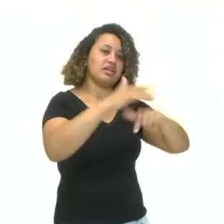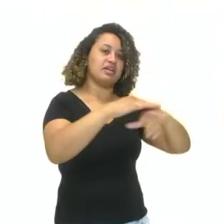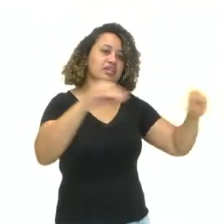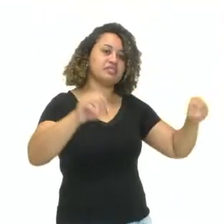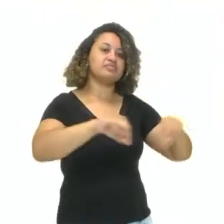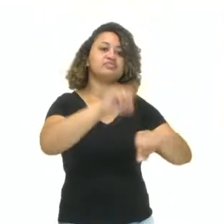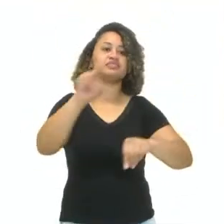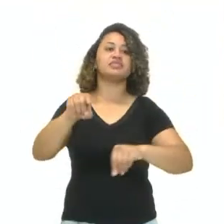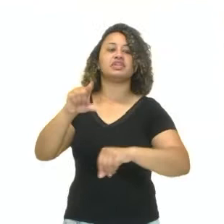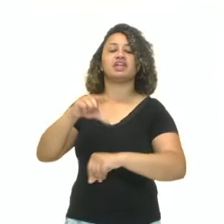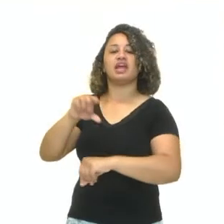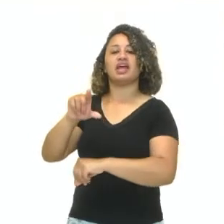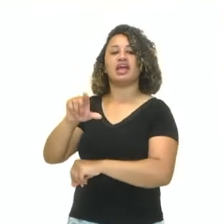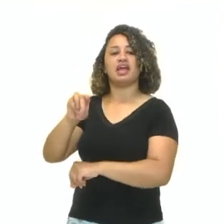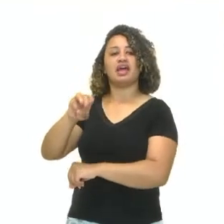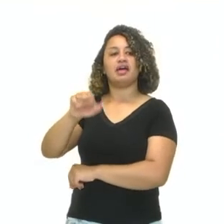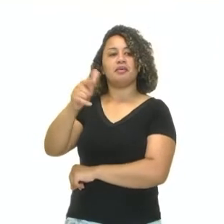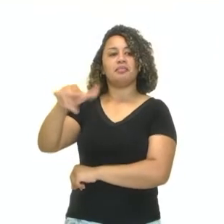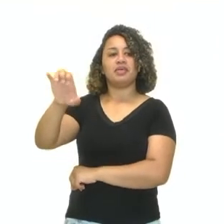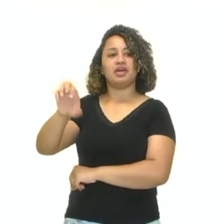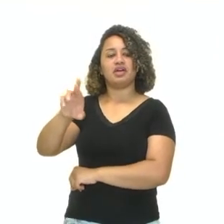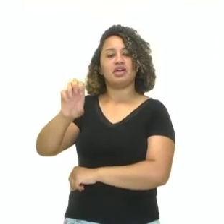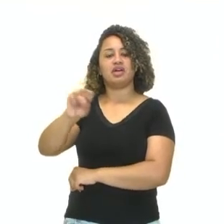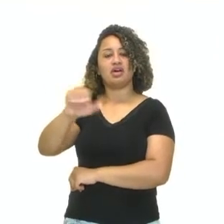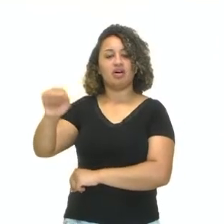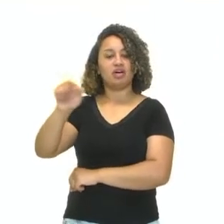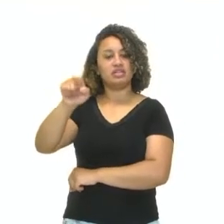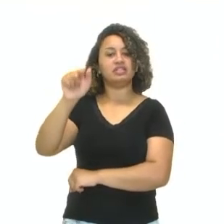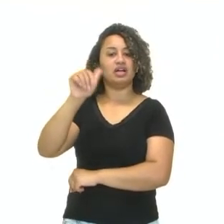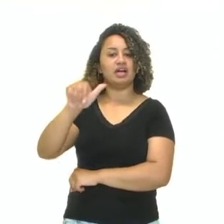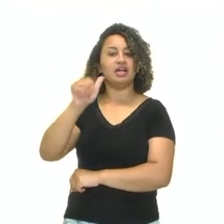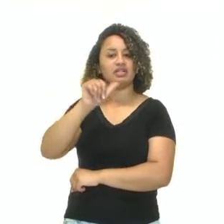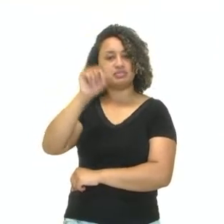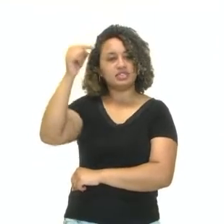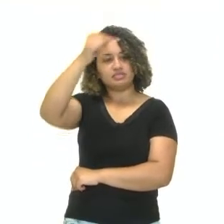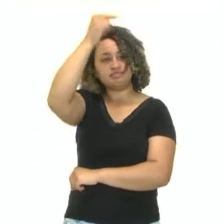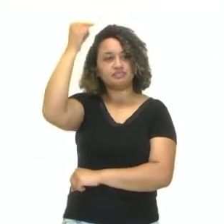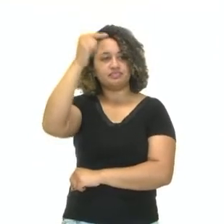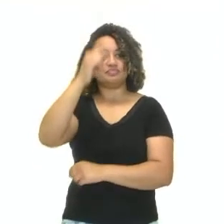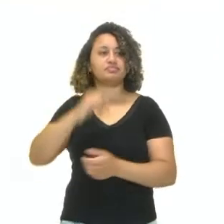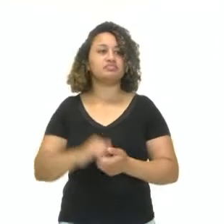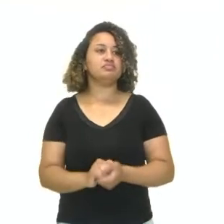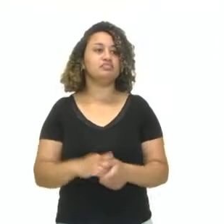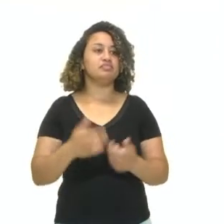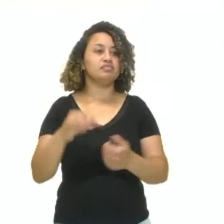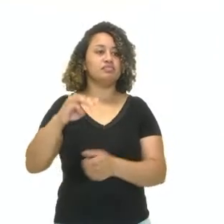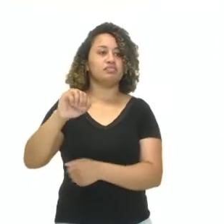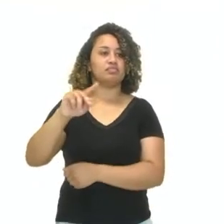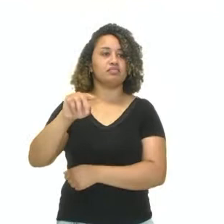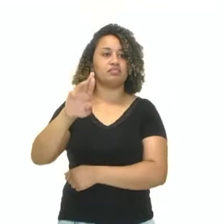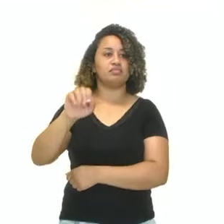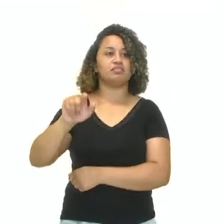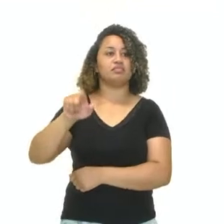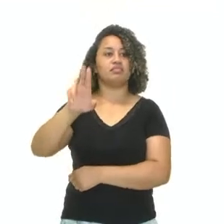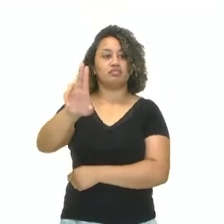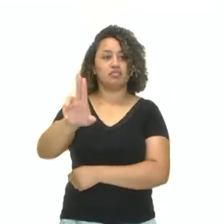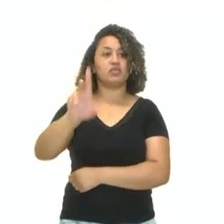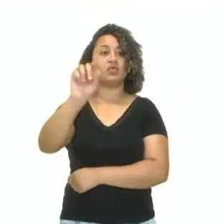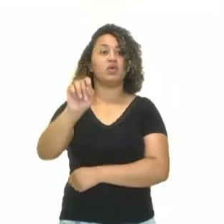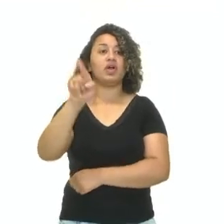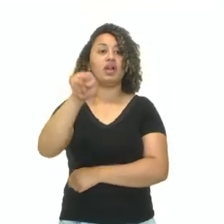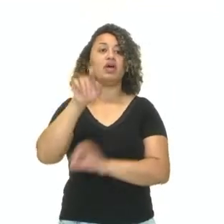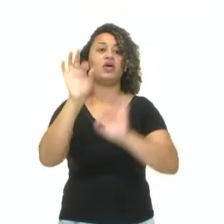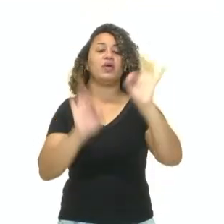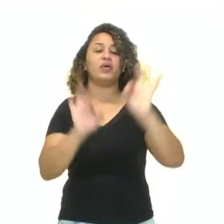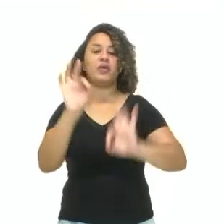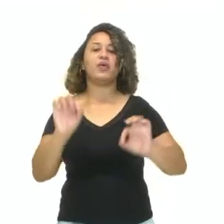do candomblé, uma mãe de santo. A Mapulu Camaiurá é uma das organizadoras